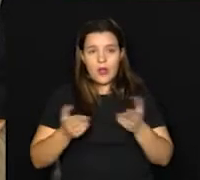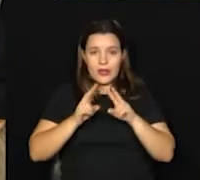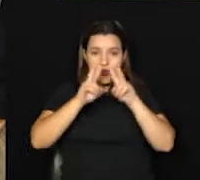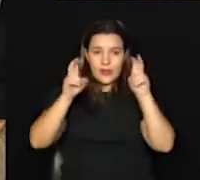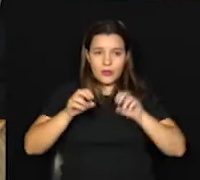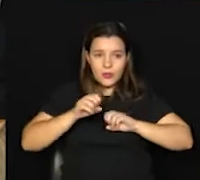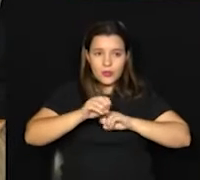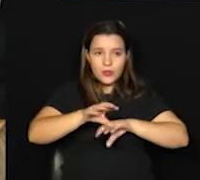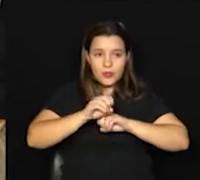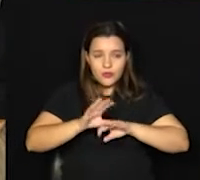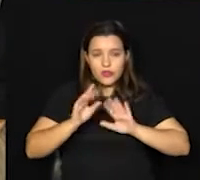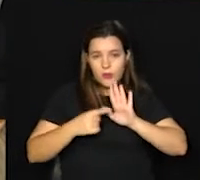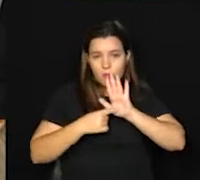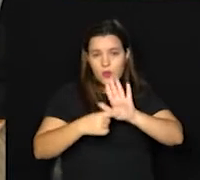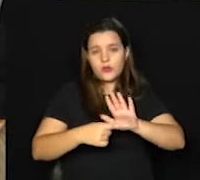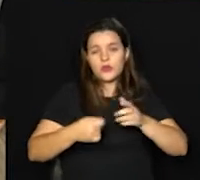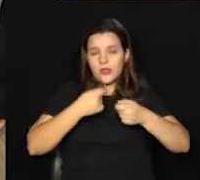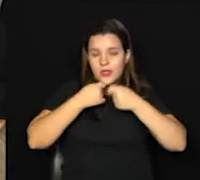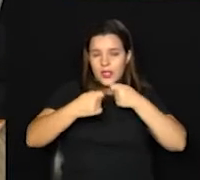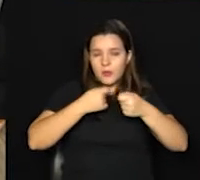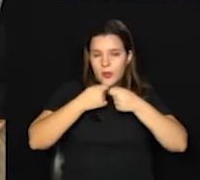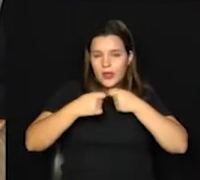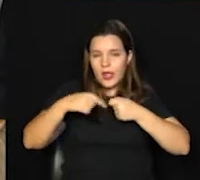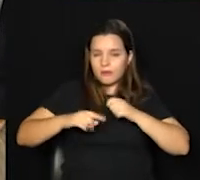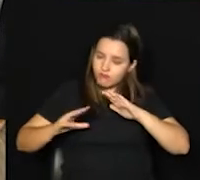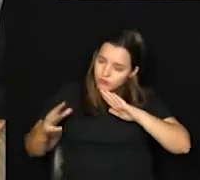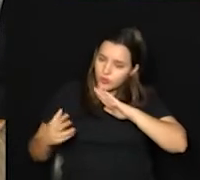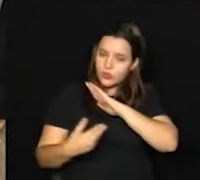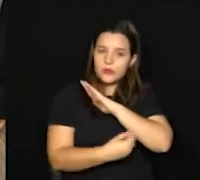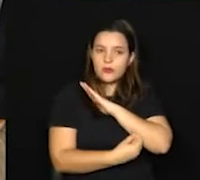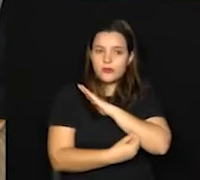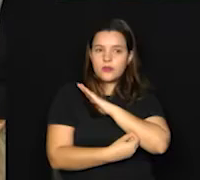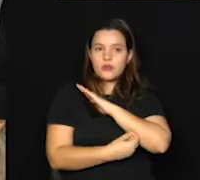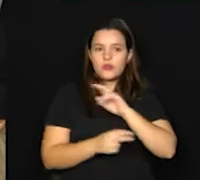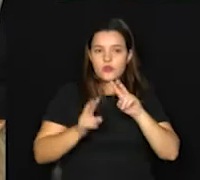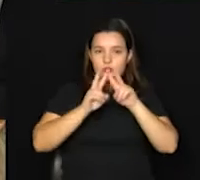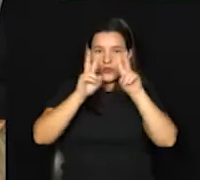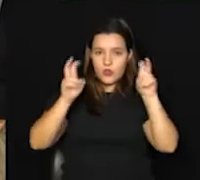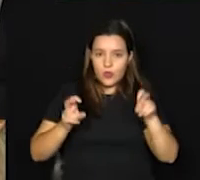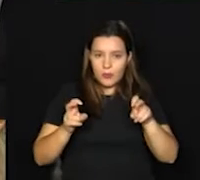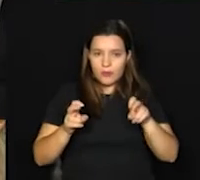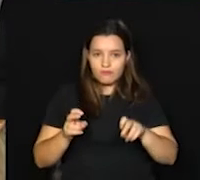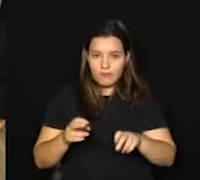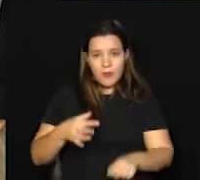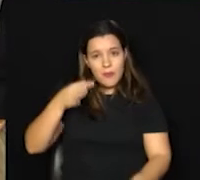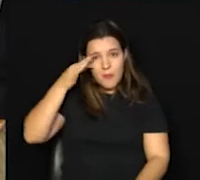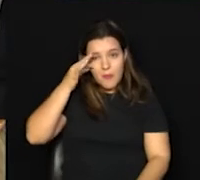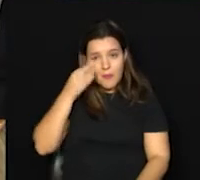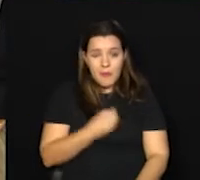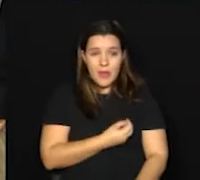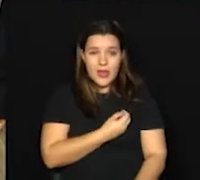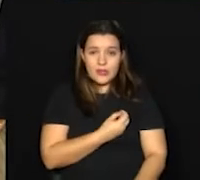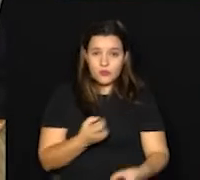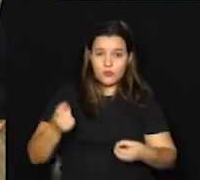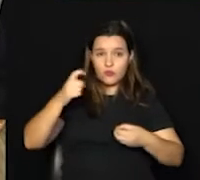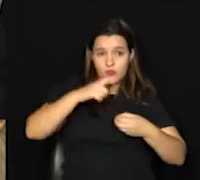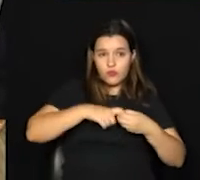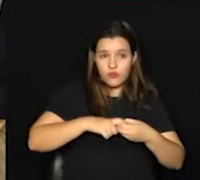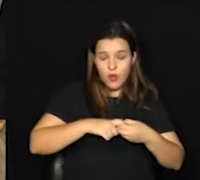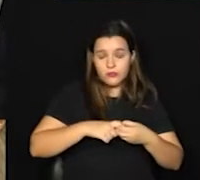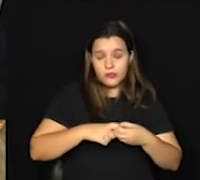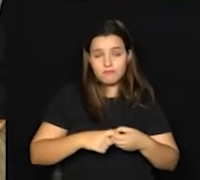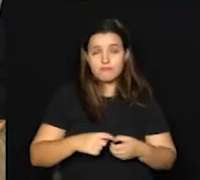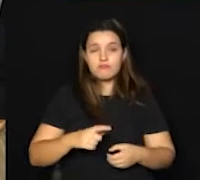Mina, a gente já mostrou até uma reportagem aqui no Câmara Total sobre o retorno das aulas presenciais, claro, de uma